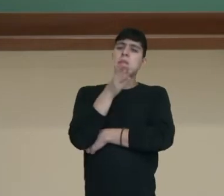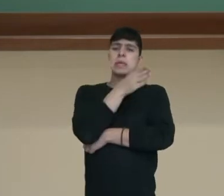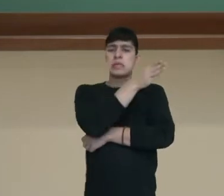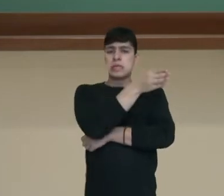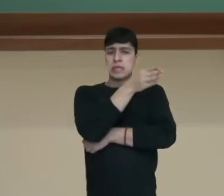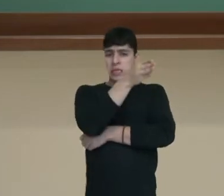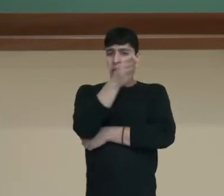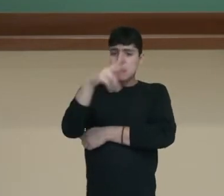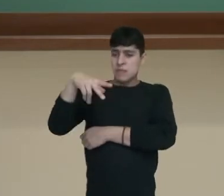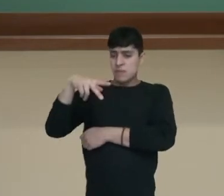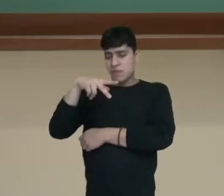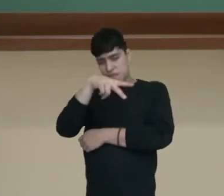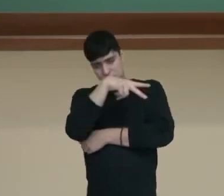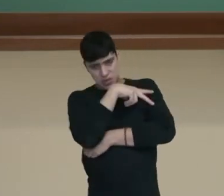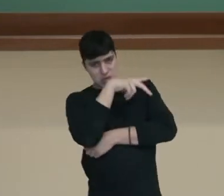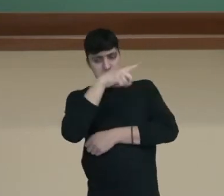E